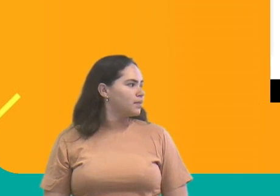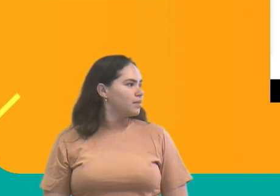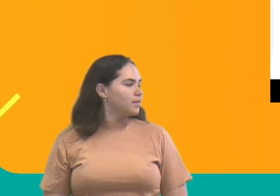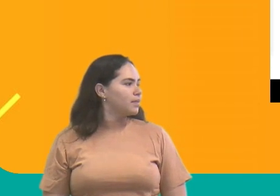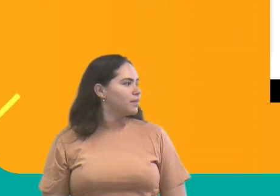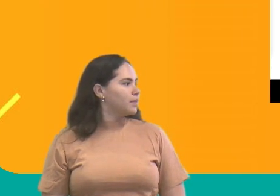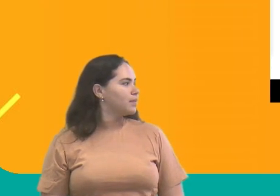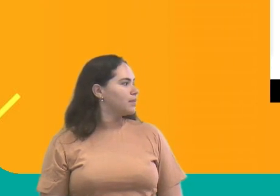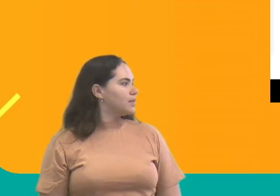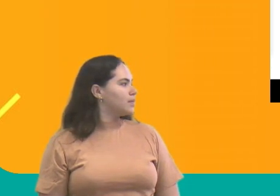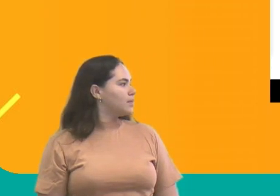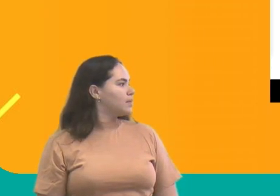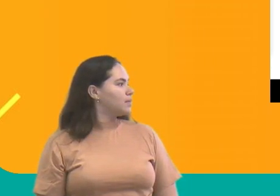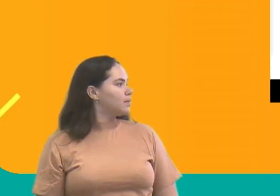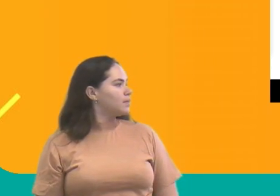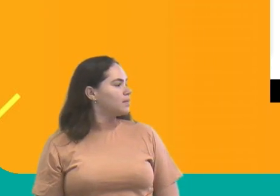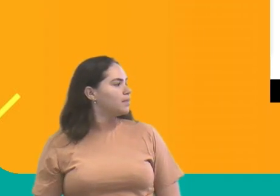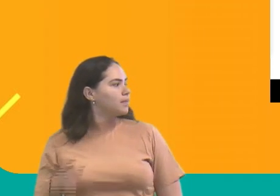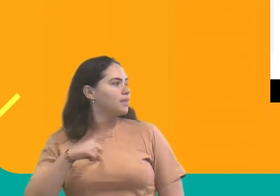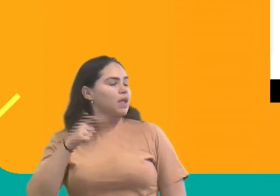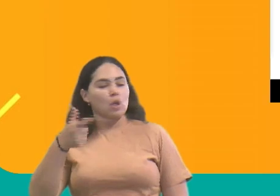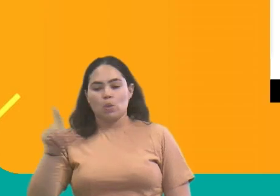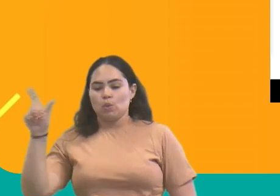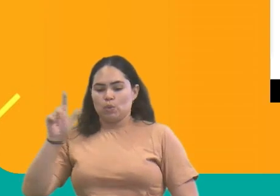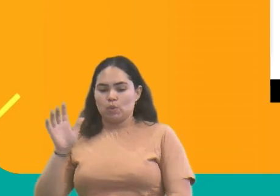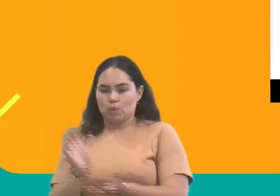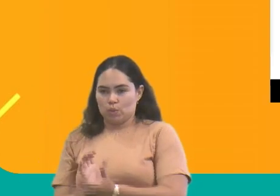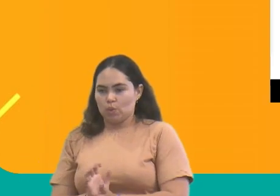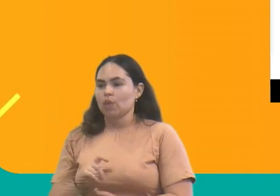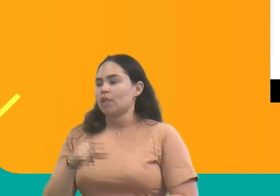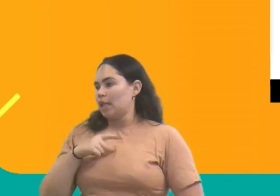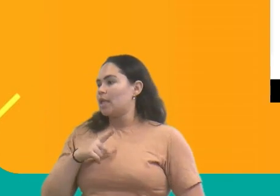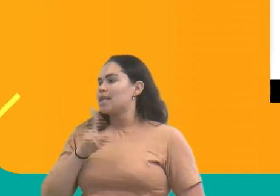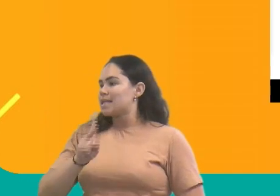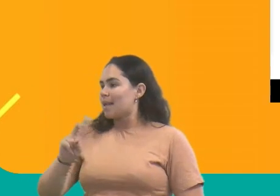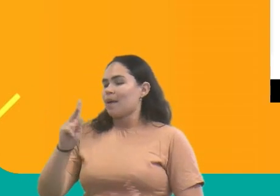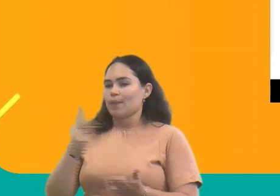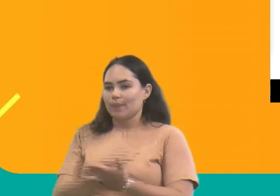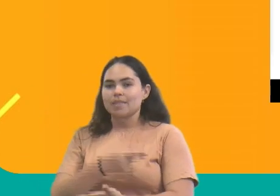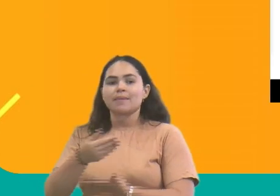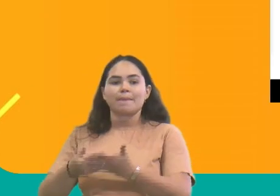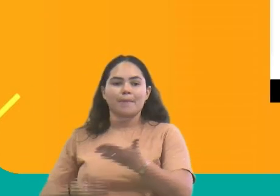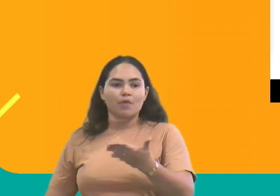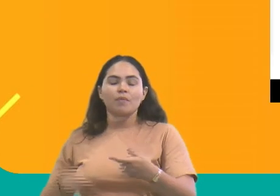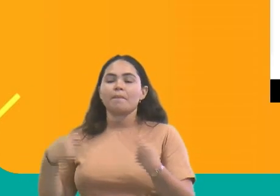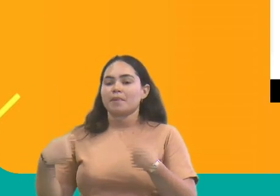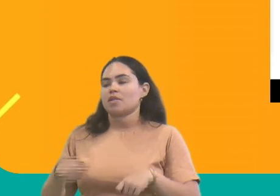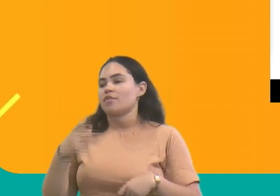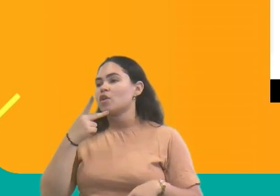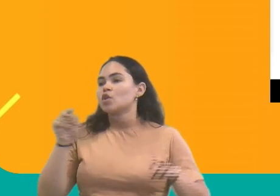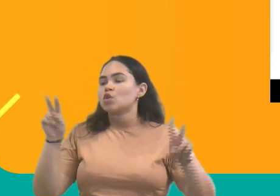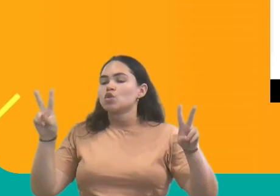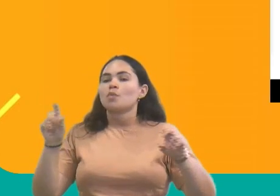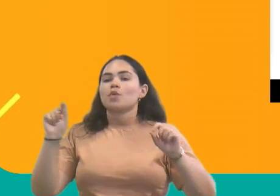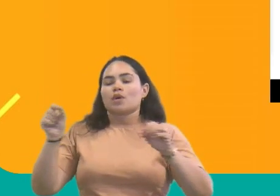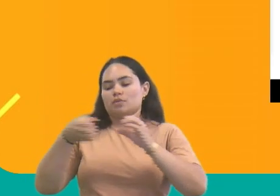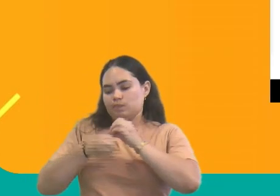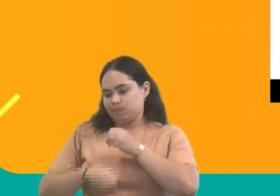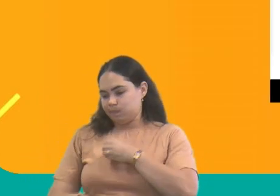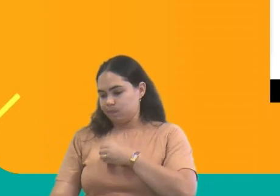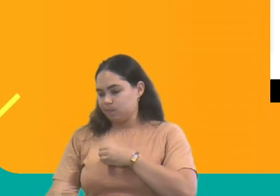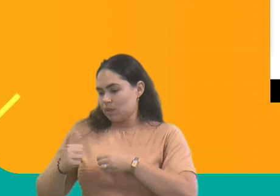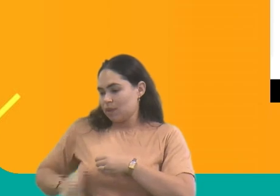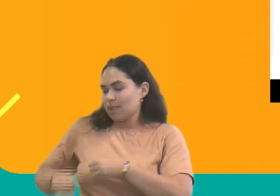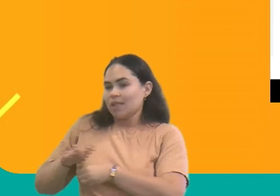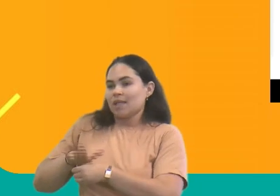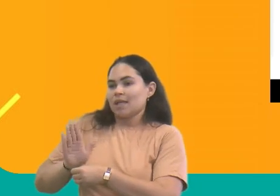O que é que nós temos? Um outro tópico muito regular na nossa prova, que é uma situação de saneamento básico, que é uma das políticas